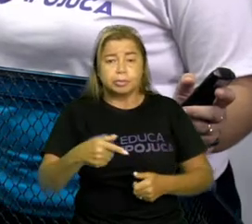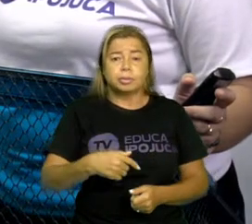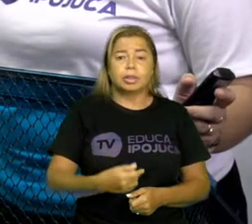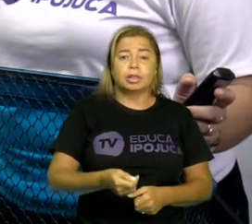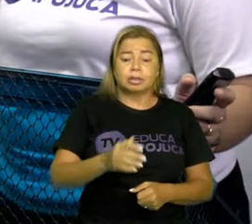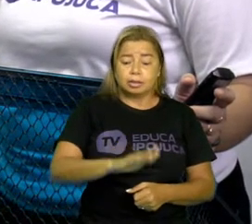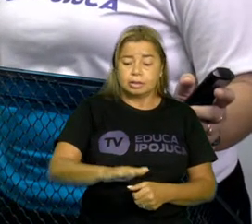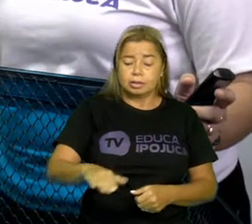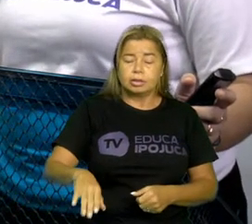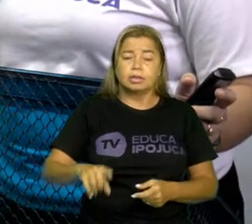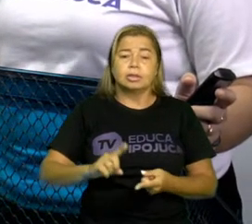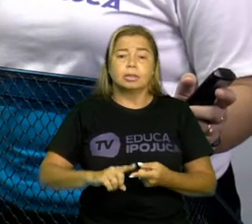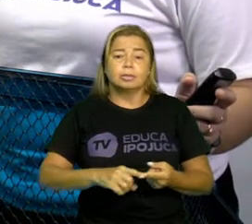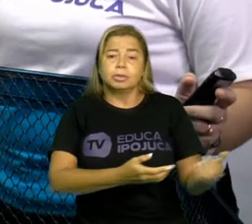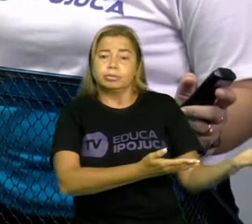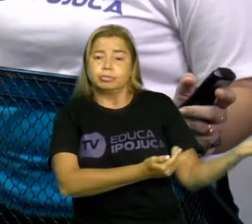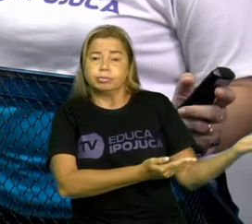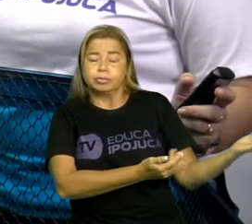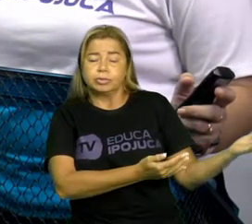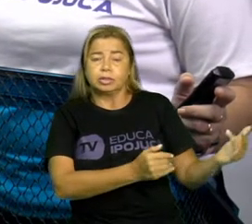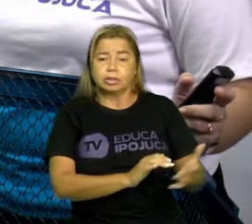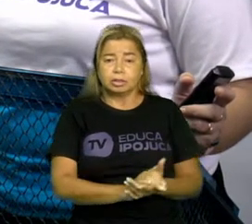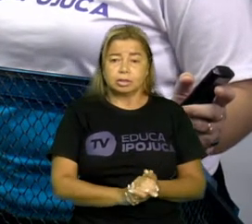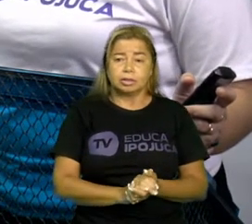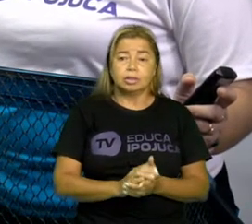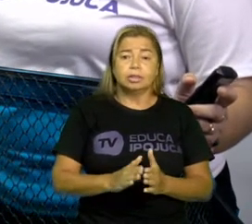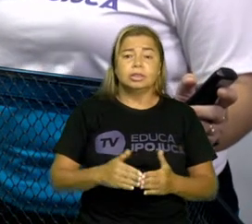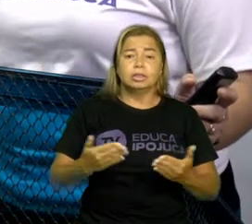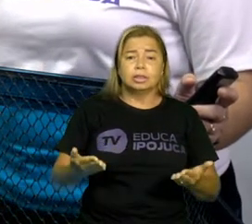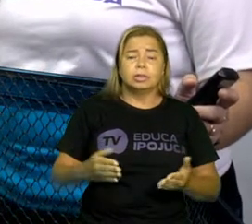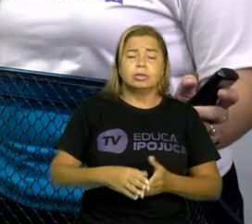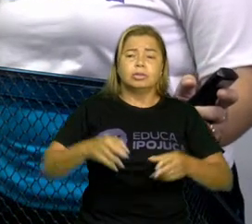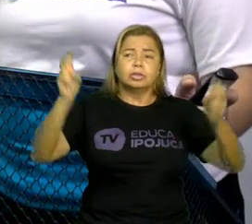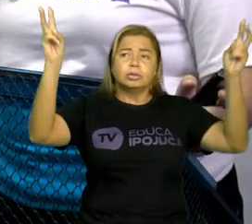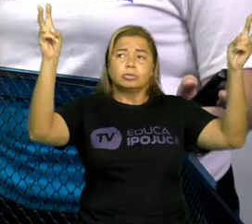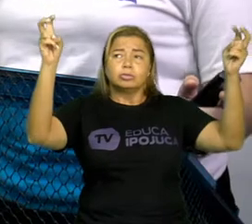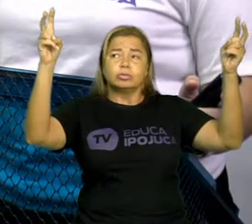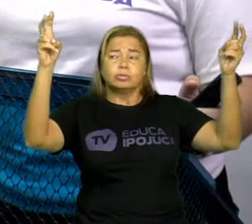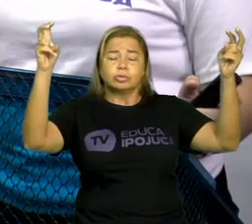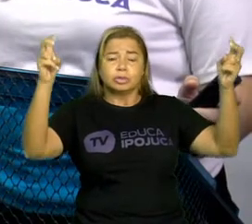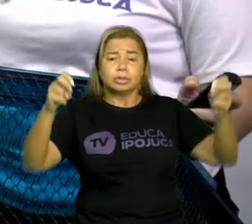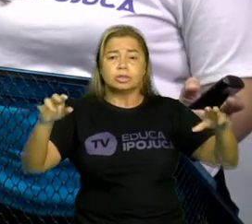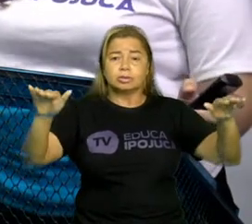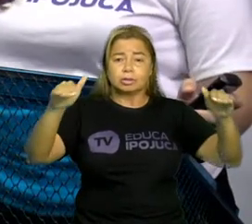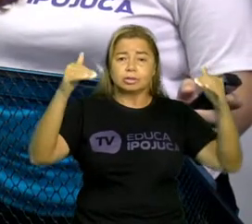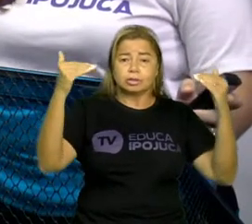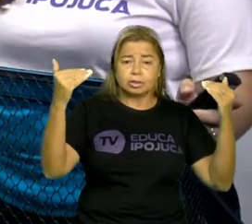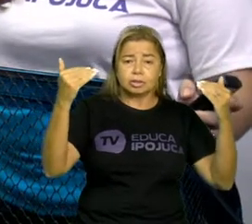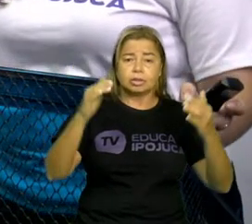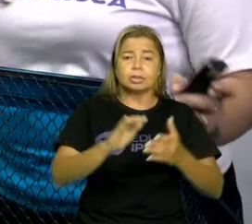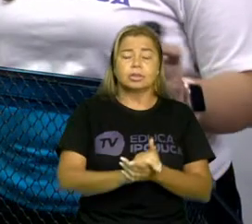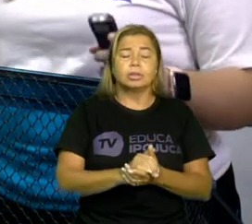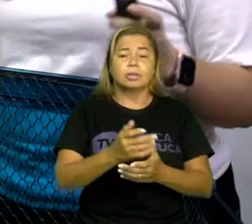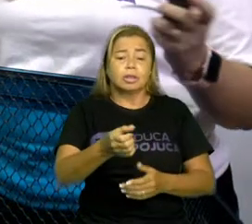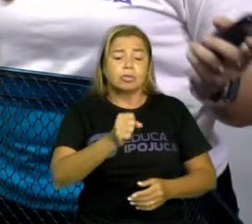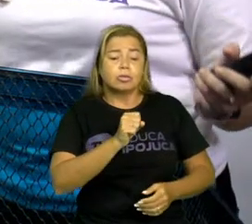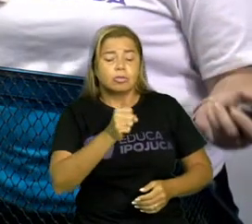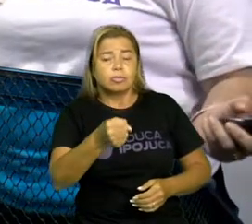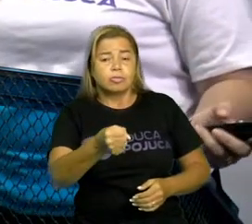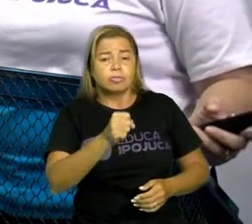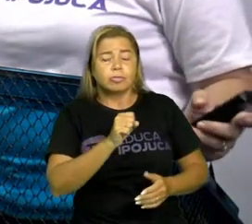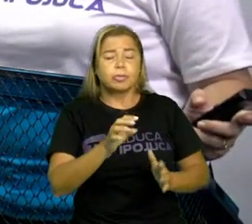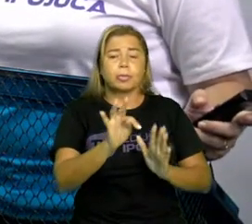iria chamar a atenção. E por ter um título atrativo, eles faz parte do discurso jornalístico. Os